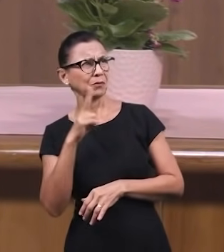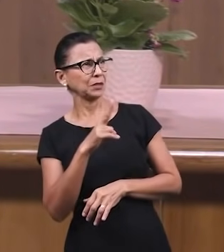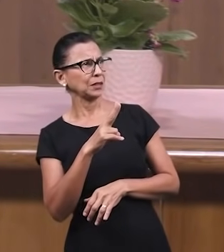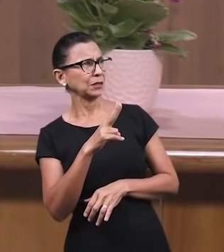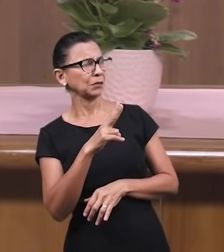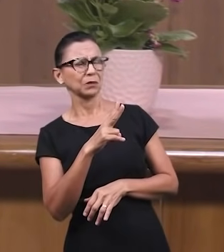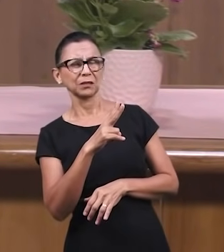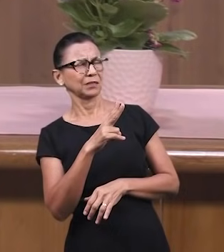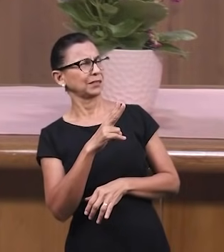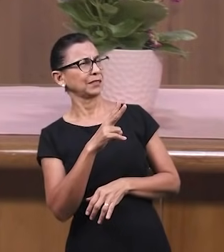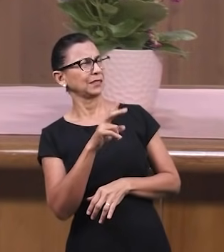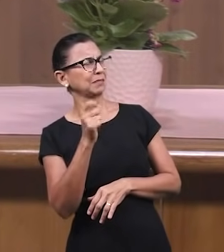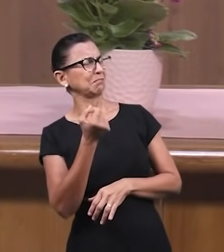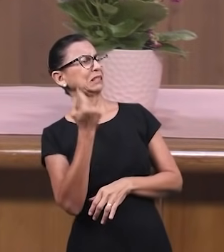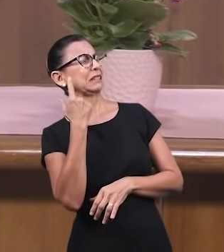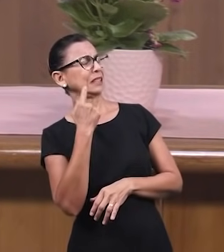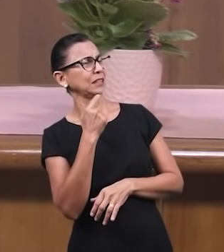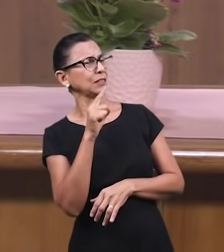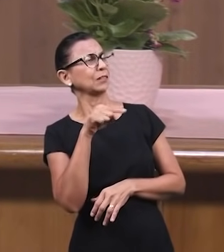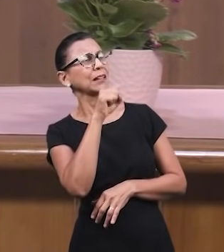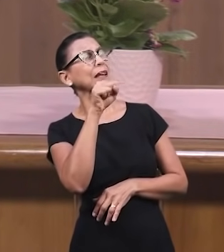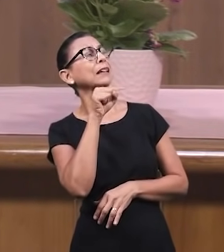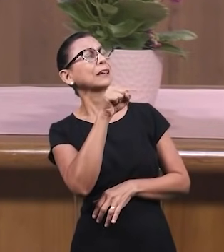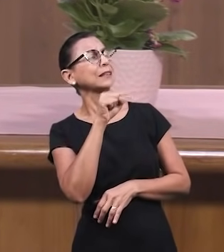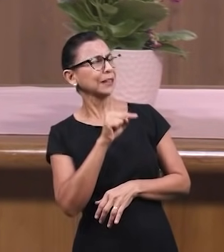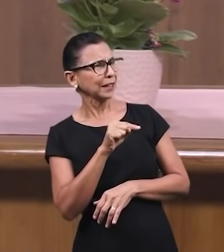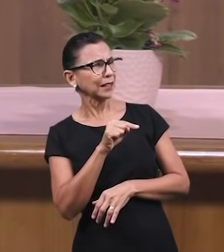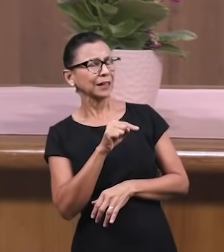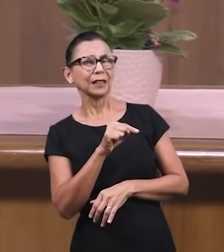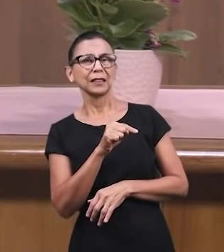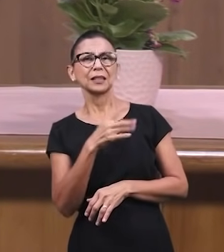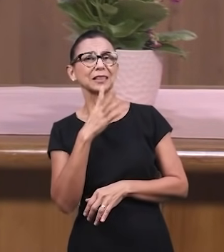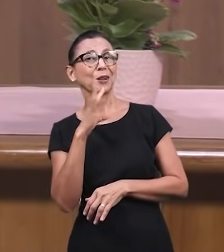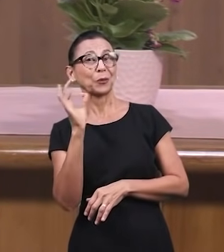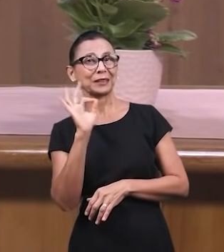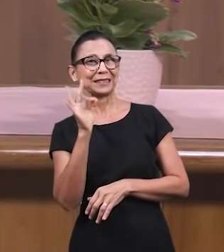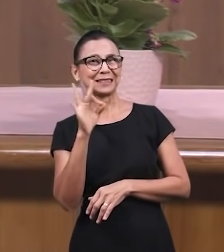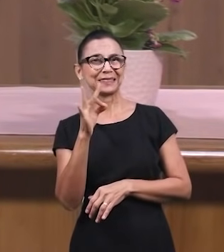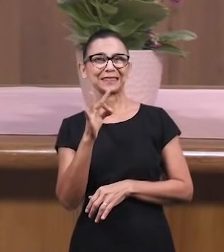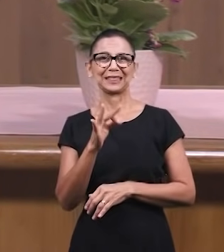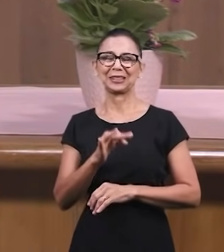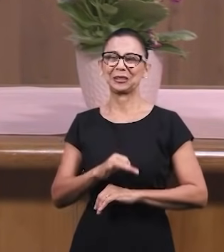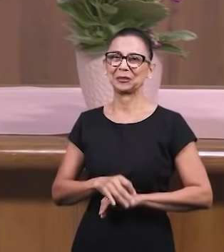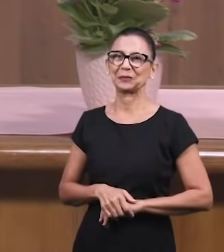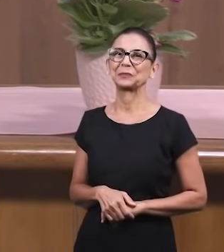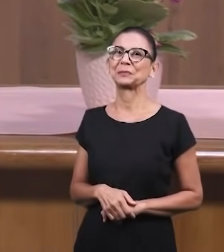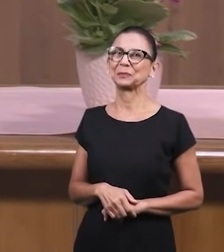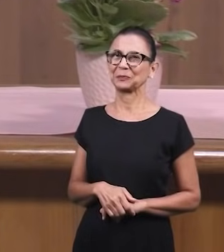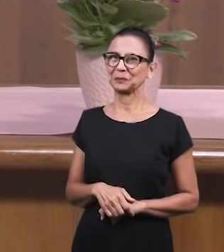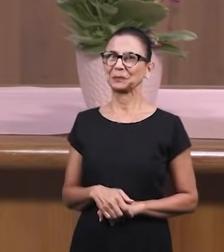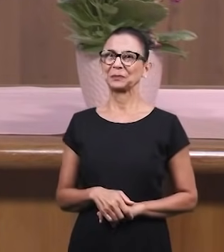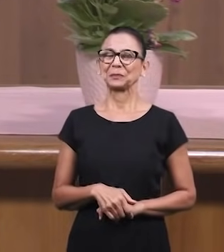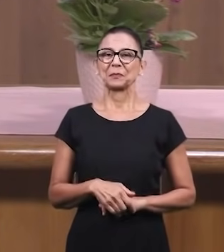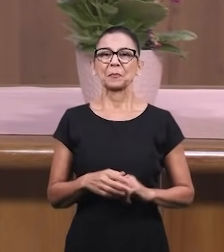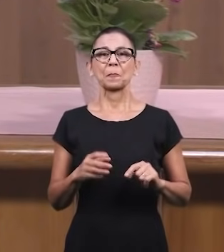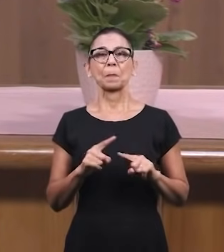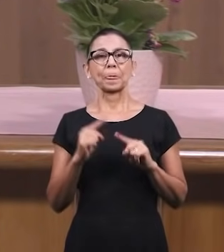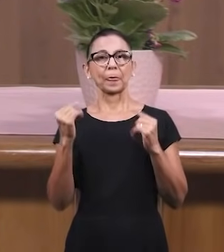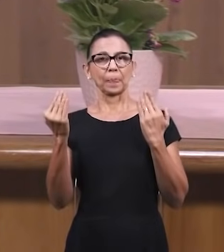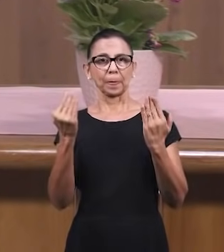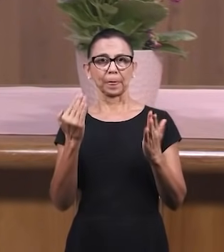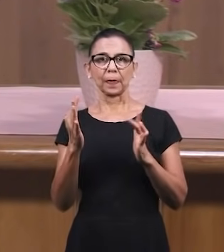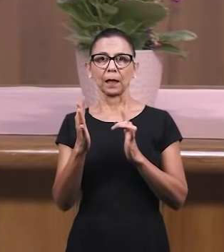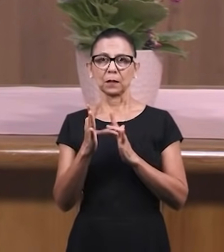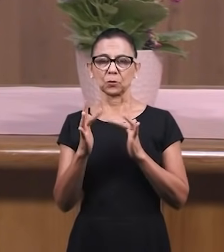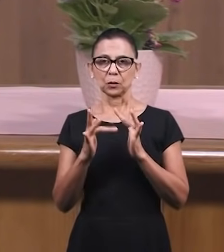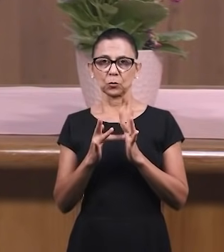ele, que ele não estava presente. Pois saiba você que Jesus nunca nos abandona. Nos momentos mais